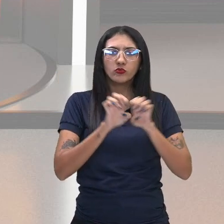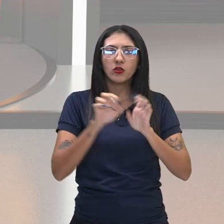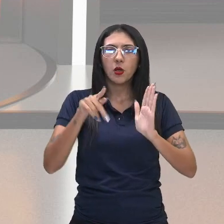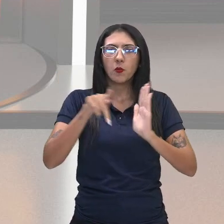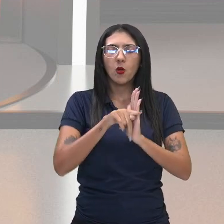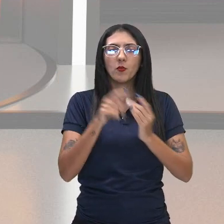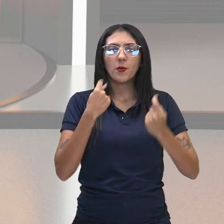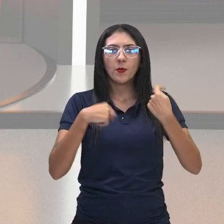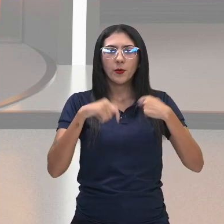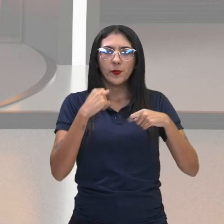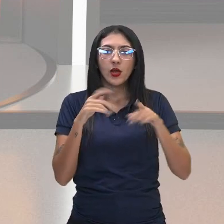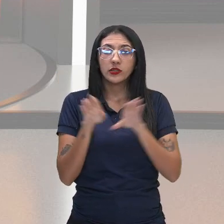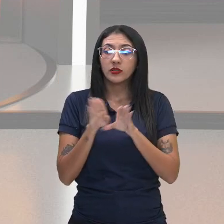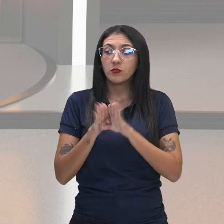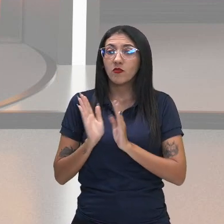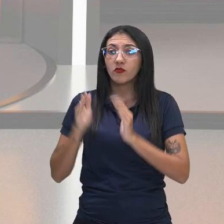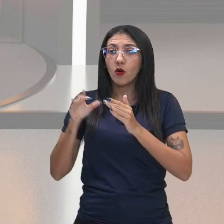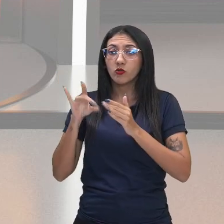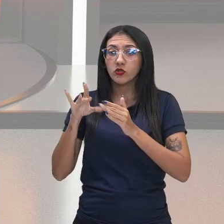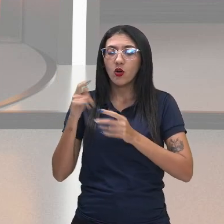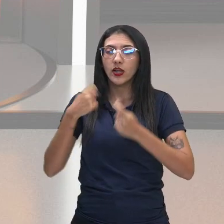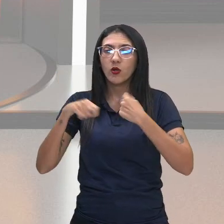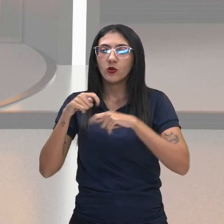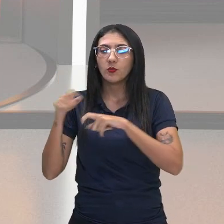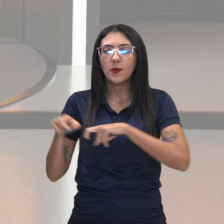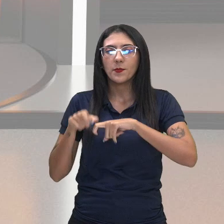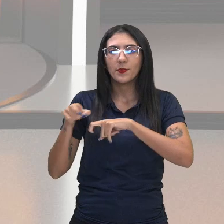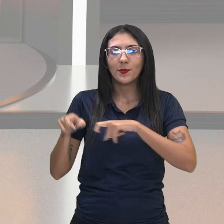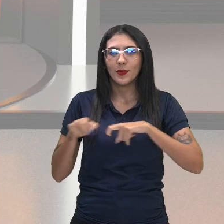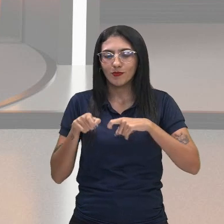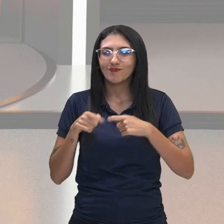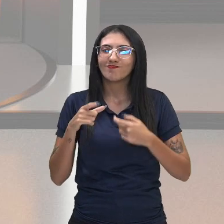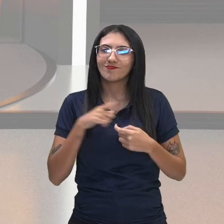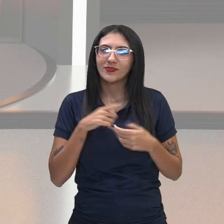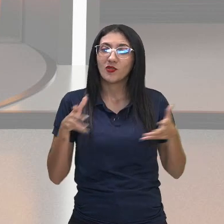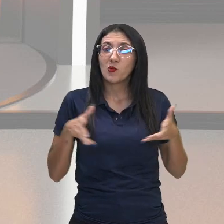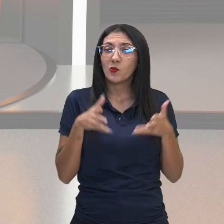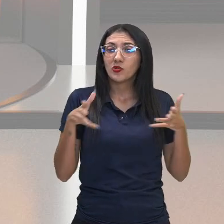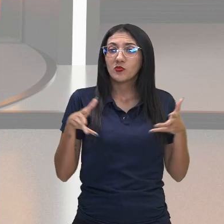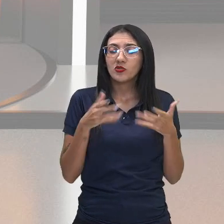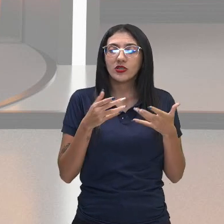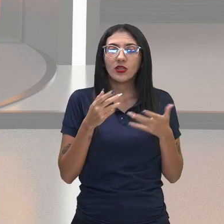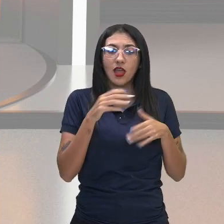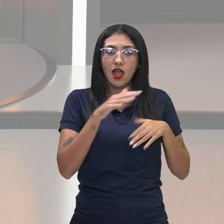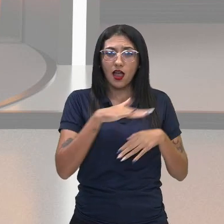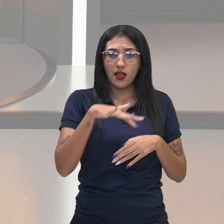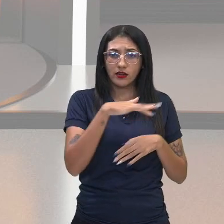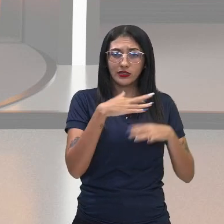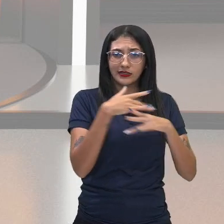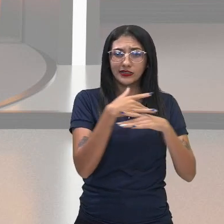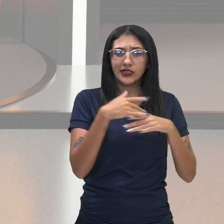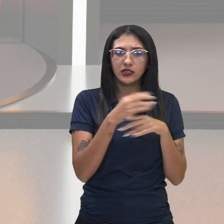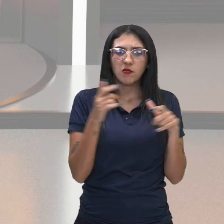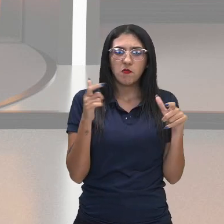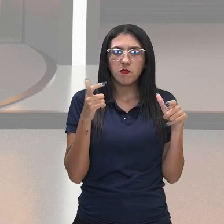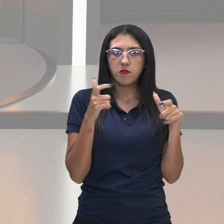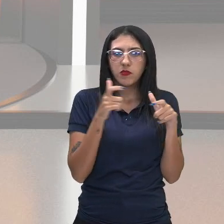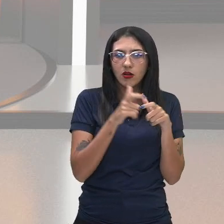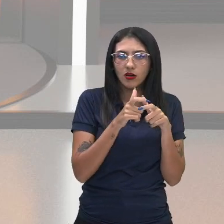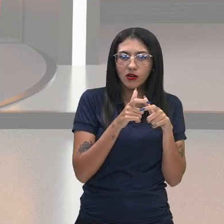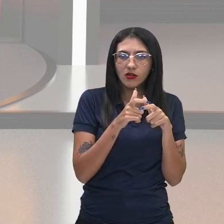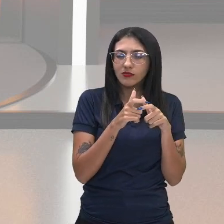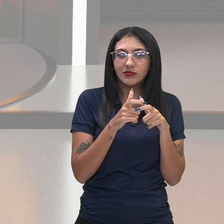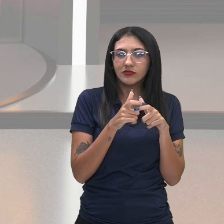e a ruralização da economia contribuíram para os esvaziamentos dos centros urbanos. Então, se não tem alimento na